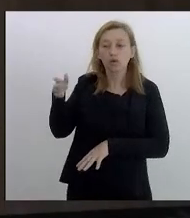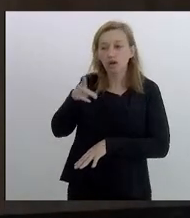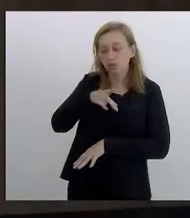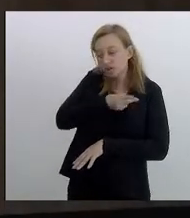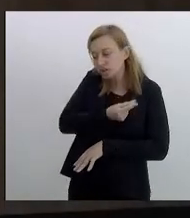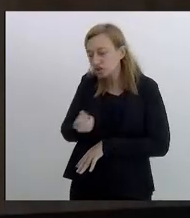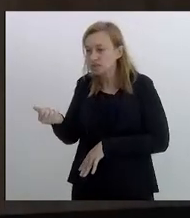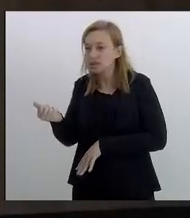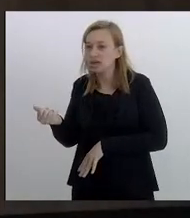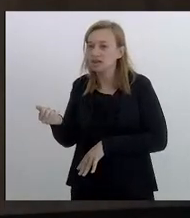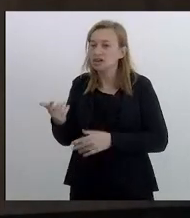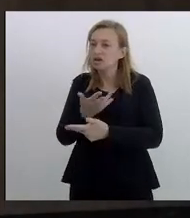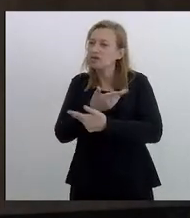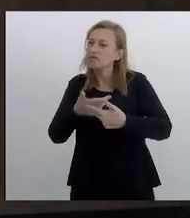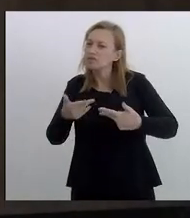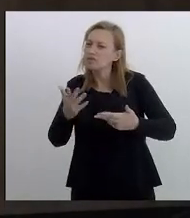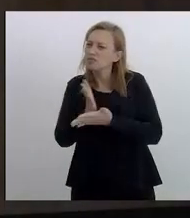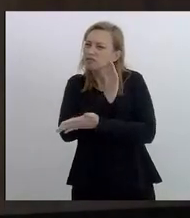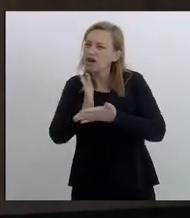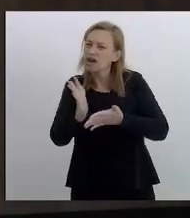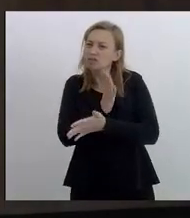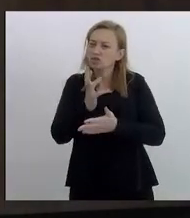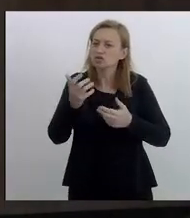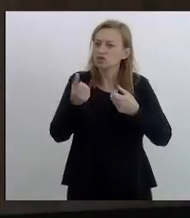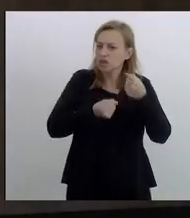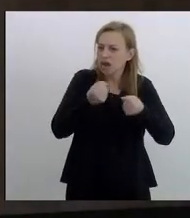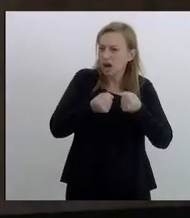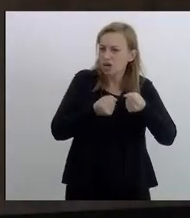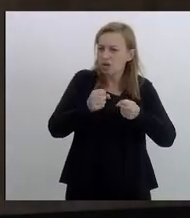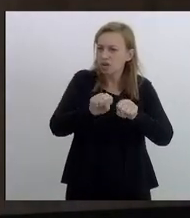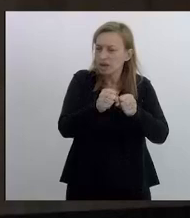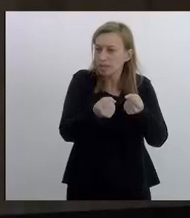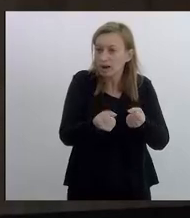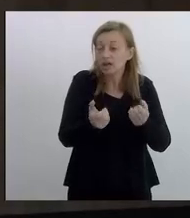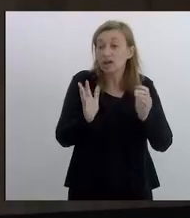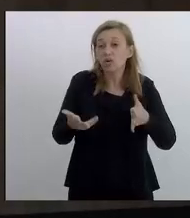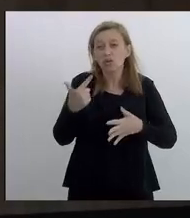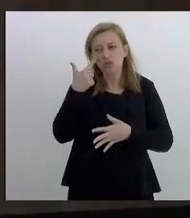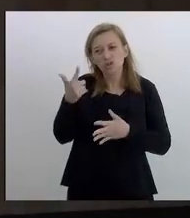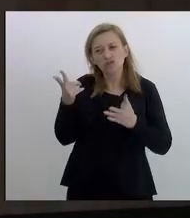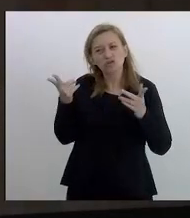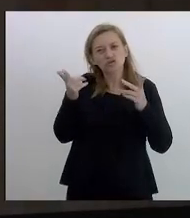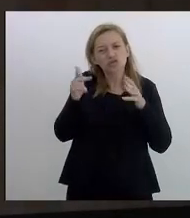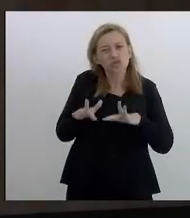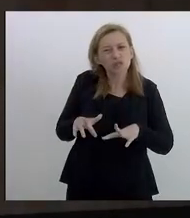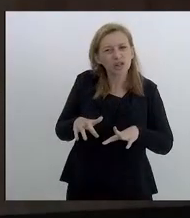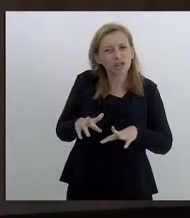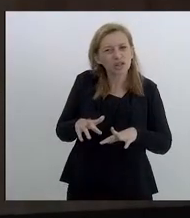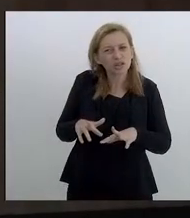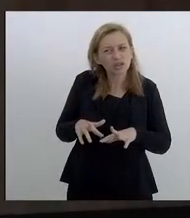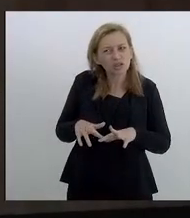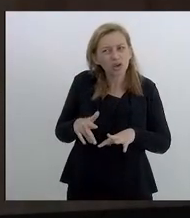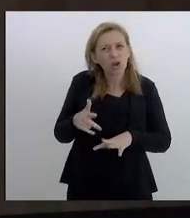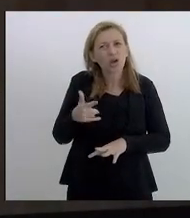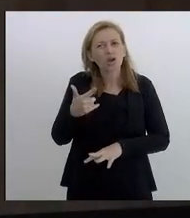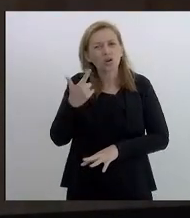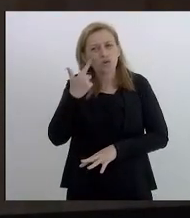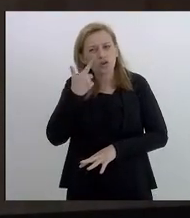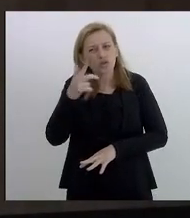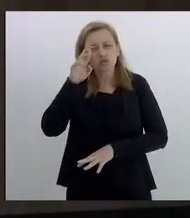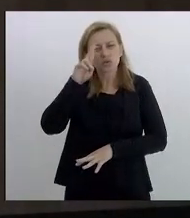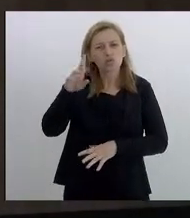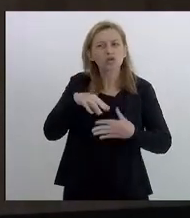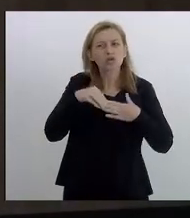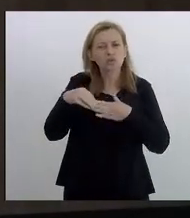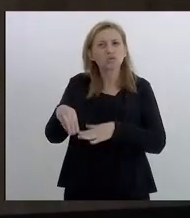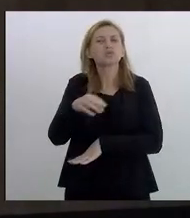saía. Muitos carros foram quebrados. Agora eu vejo diferente. Eu vejo que o senhor tem